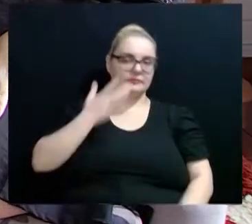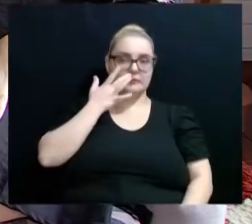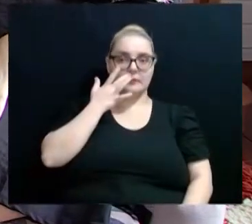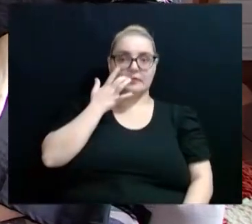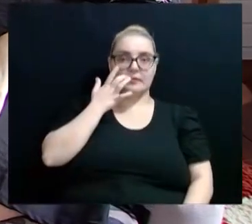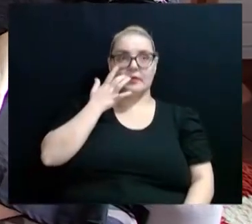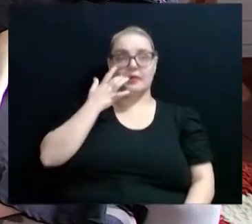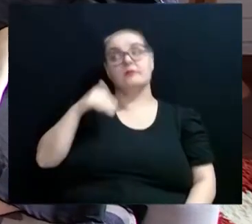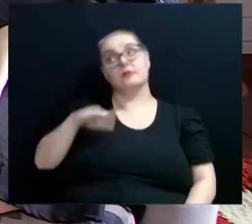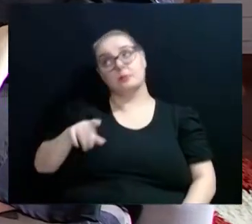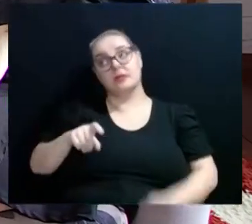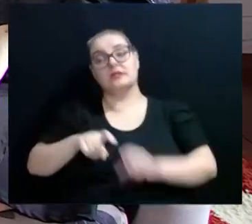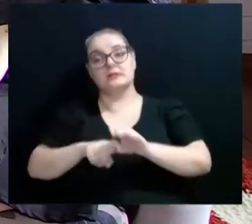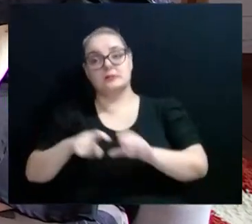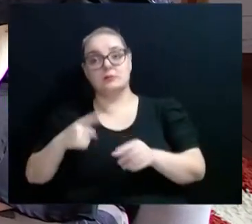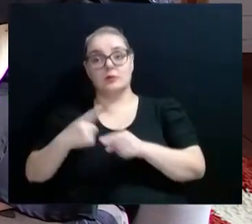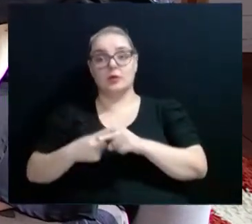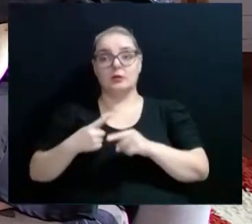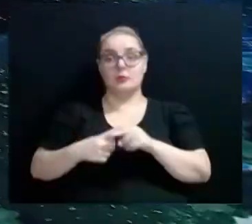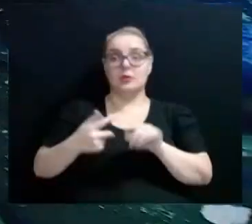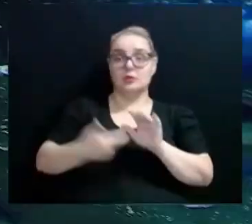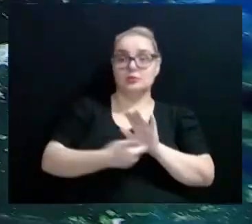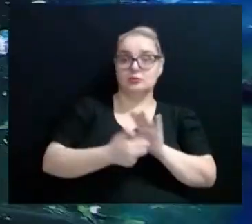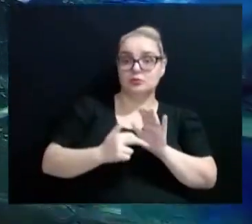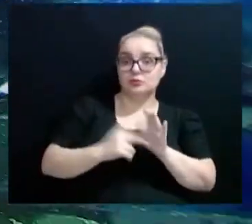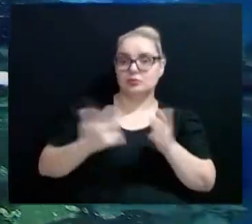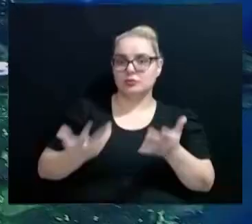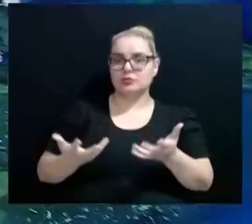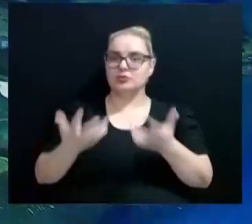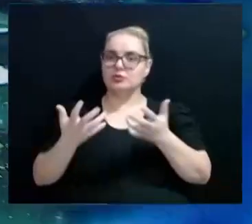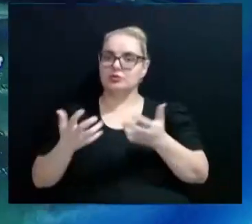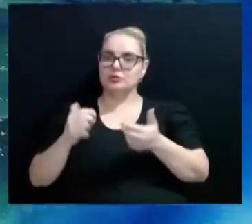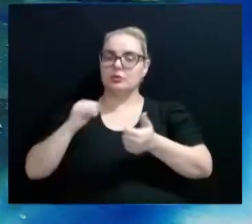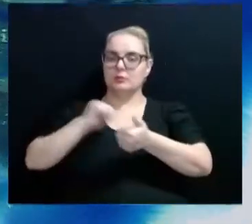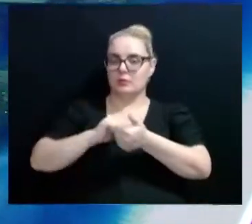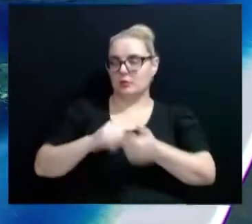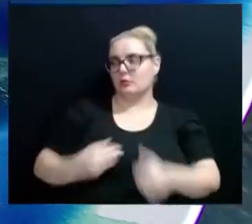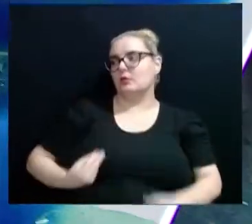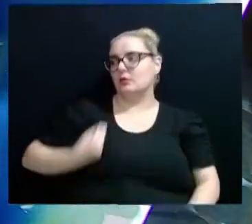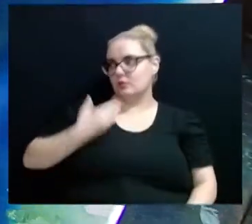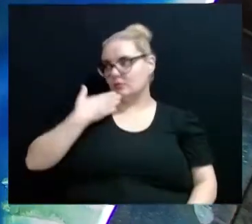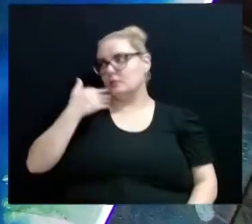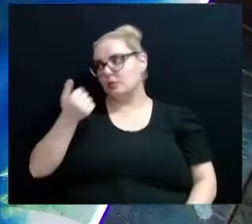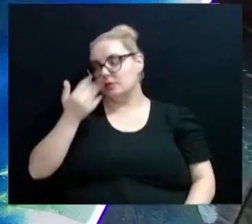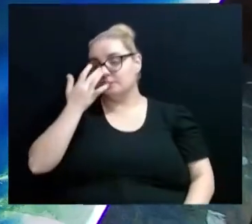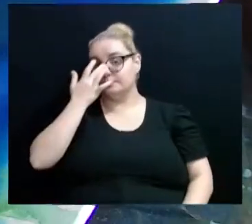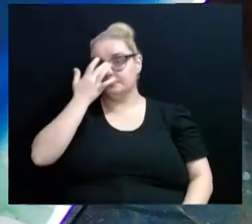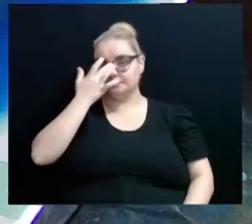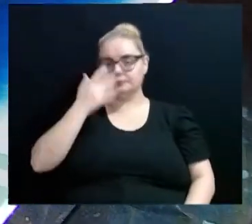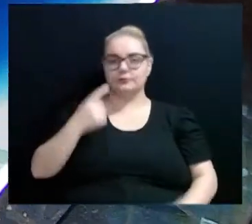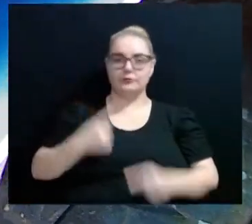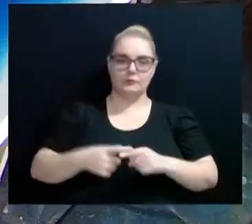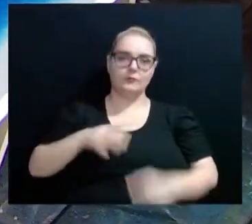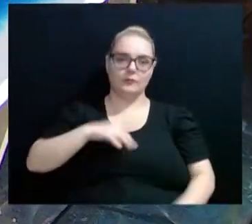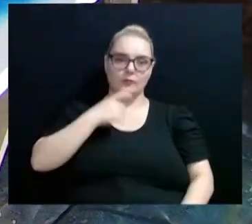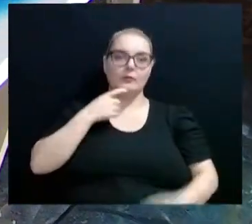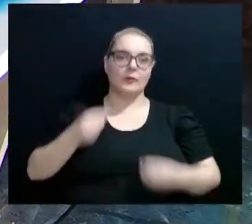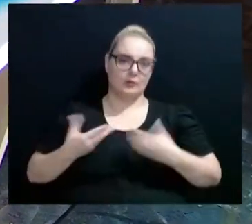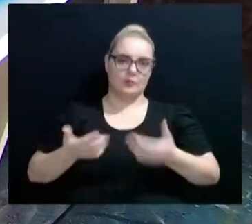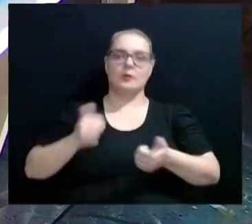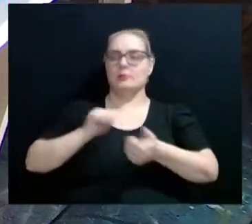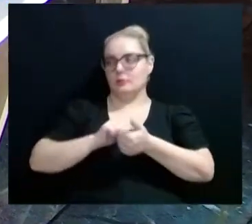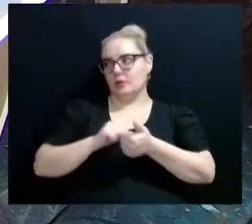negócio? Foi mais independente, porque foi no sentido de querer uma qualidade de vida melhor, o que